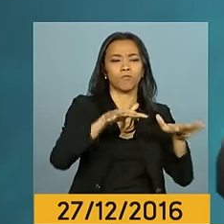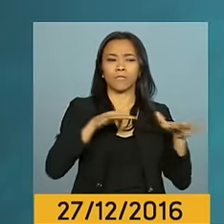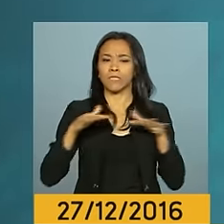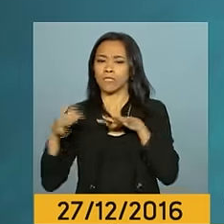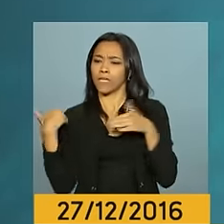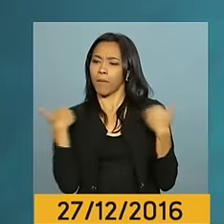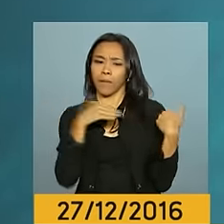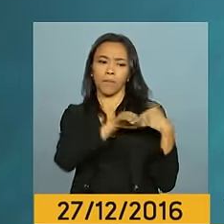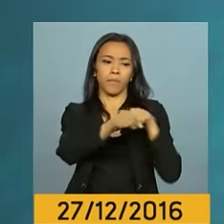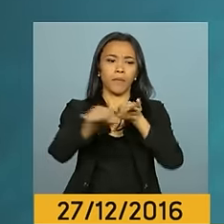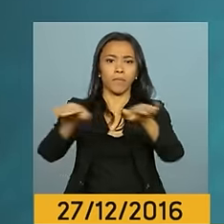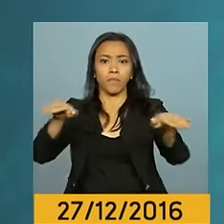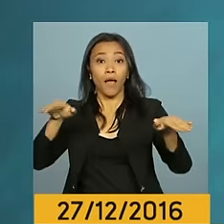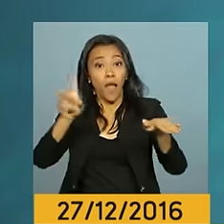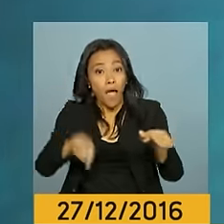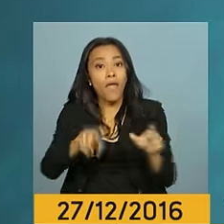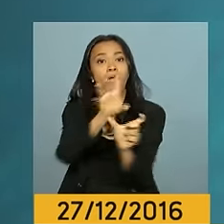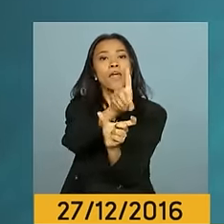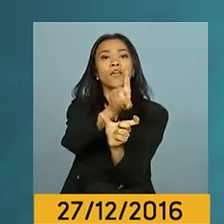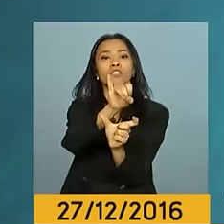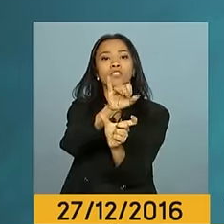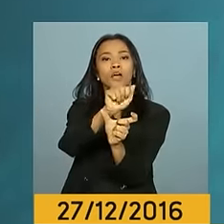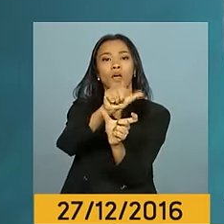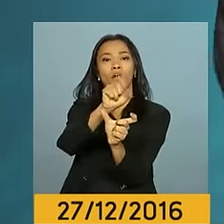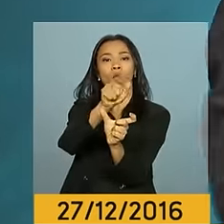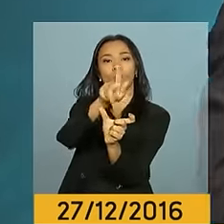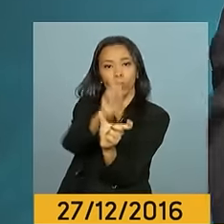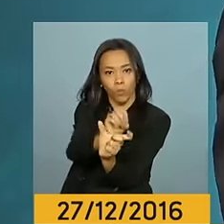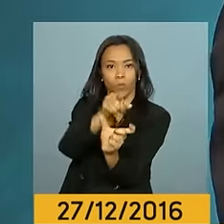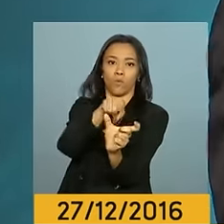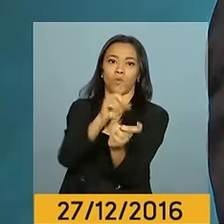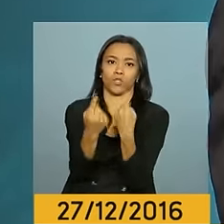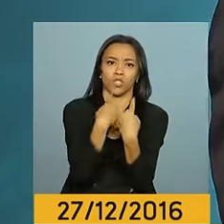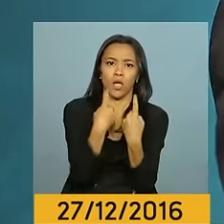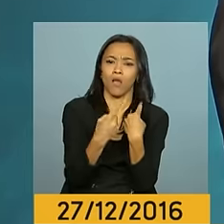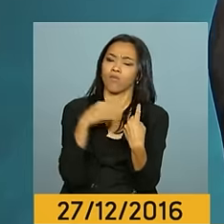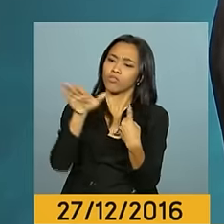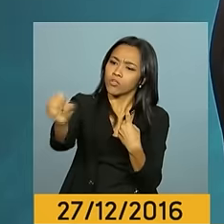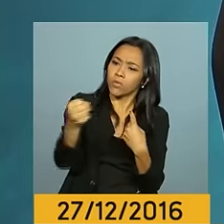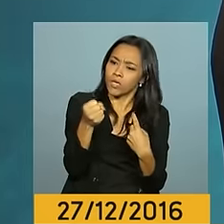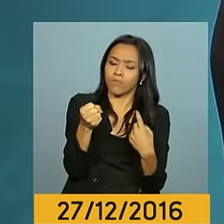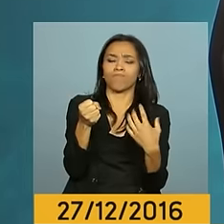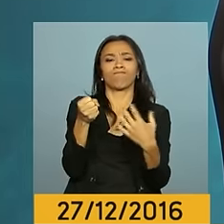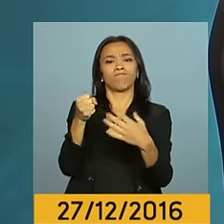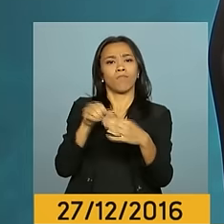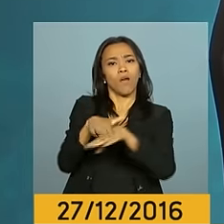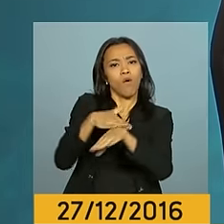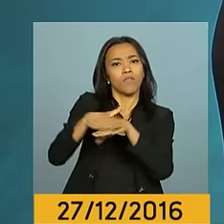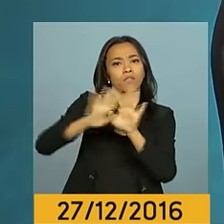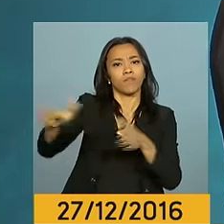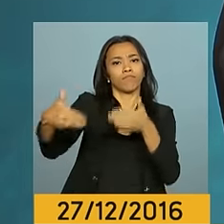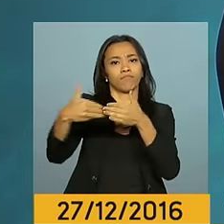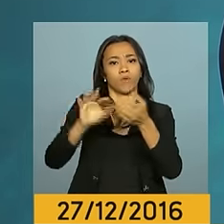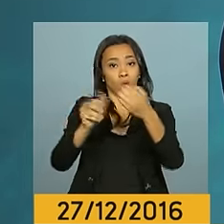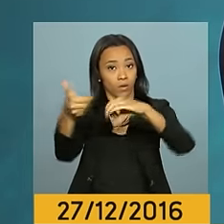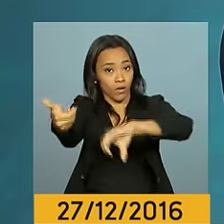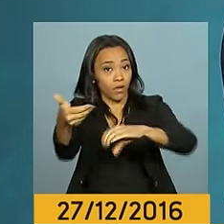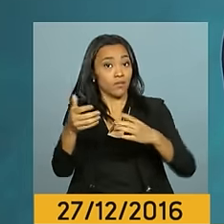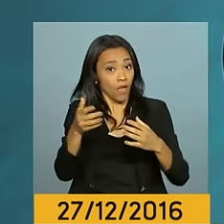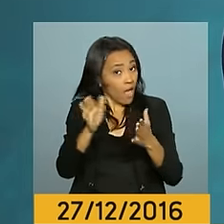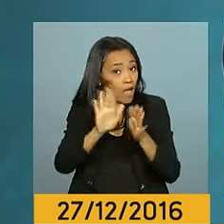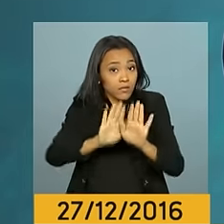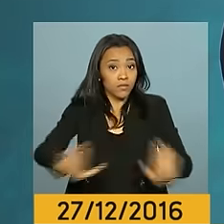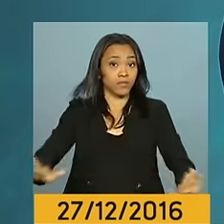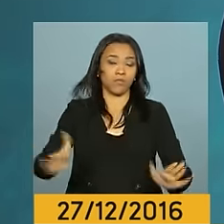mobiliza o nosso governo é a palavra diálogo Nós conversamos como ninguém com o Congresso Nacional na democracia